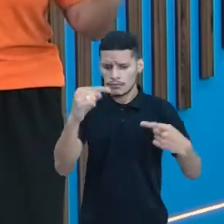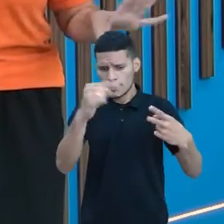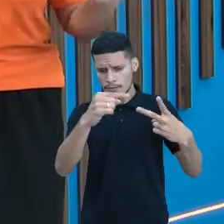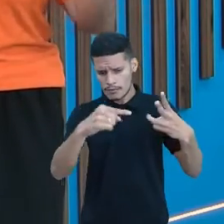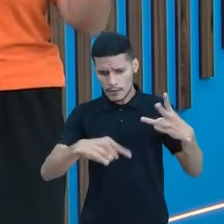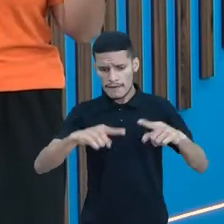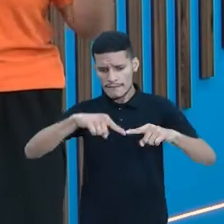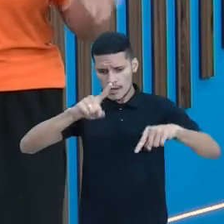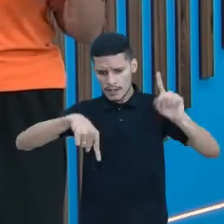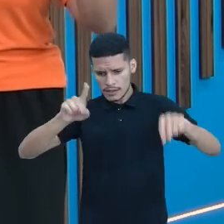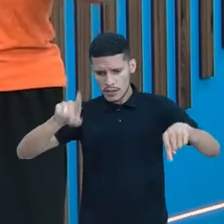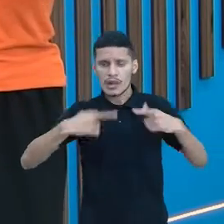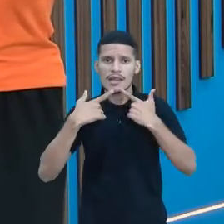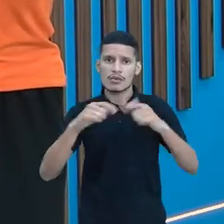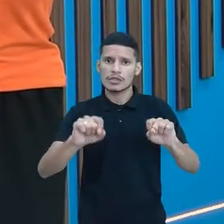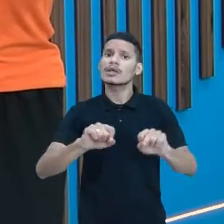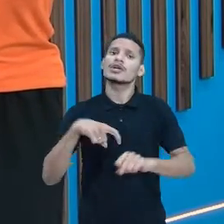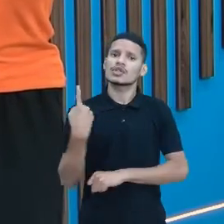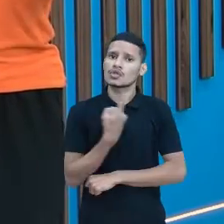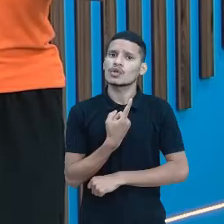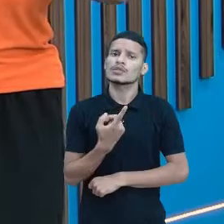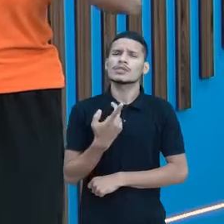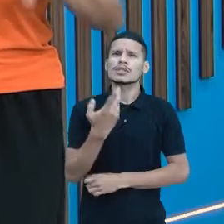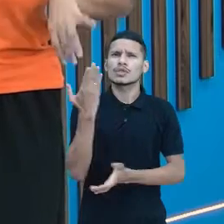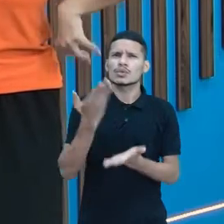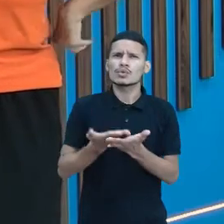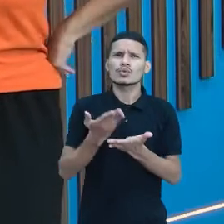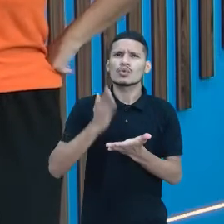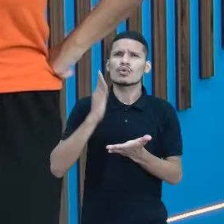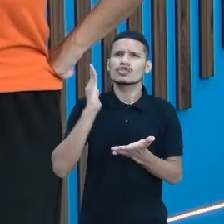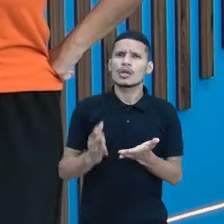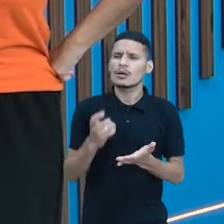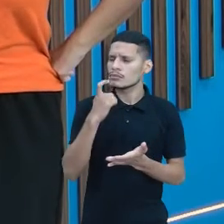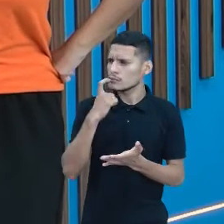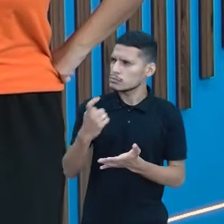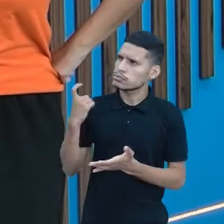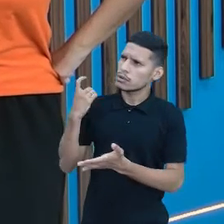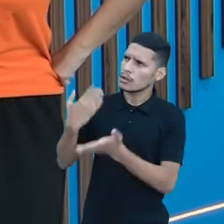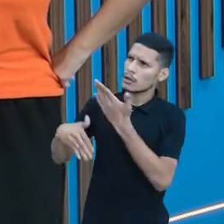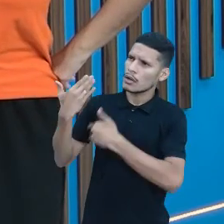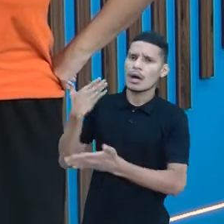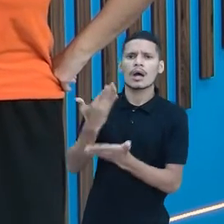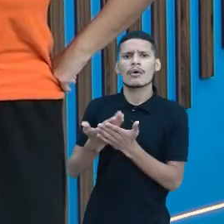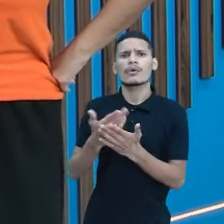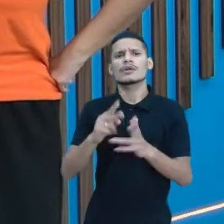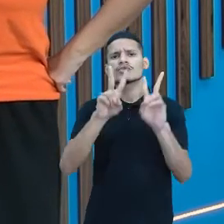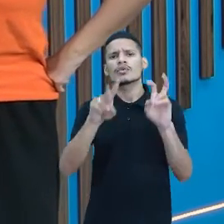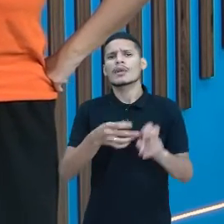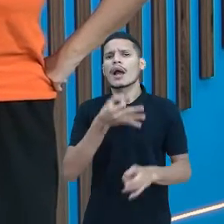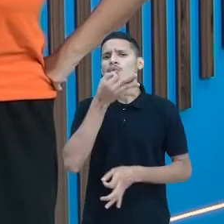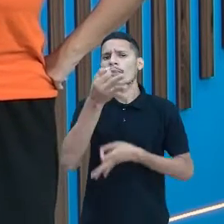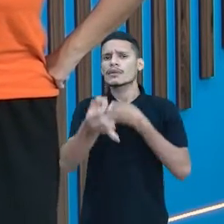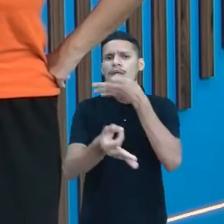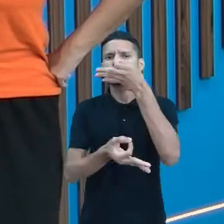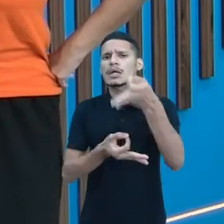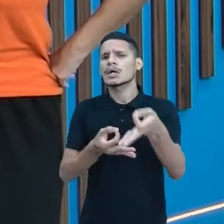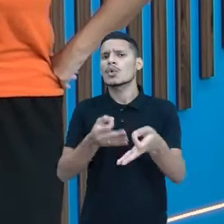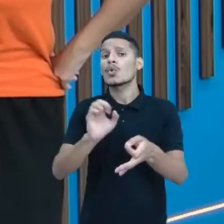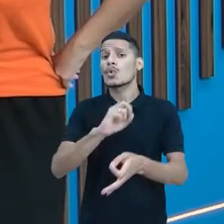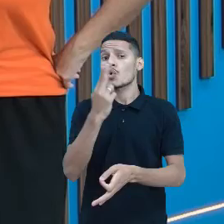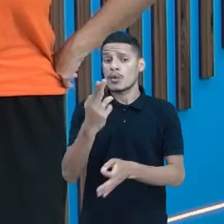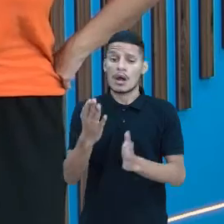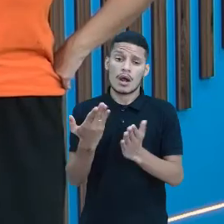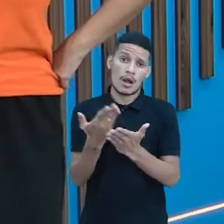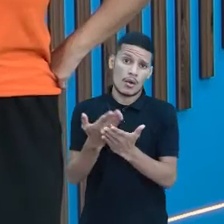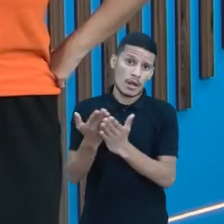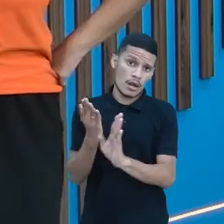variações linguísticas que a gente já viu, se eu não me engano, acho que nas aulas sobre argumentação ou alguma aula anterior.